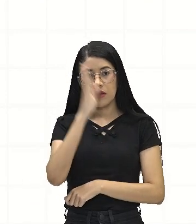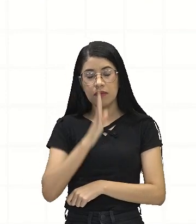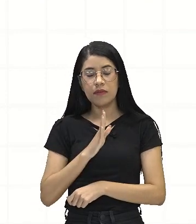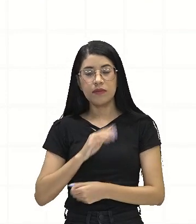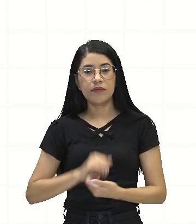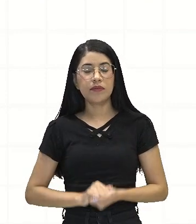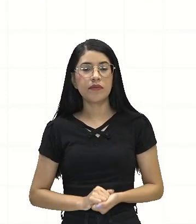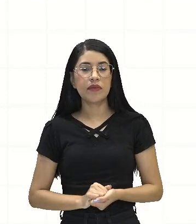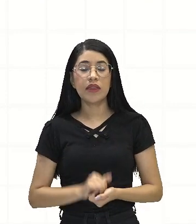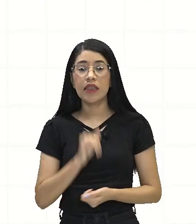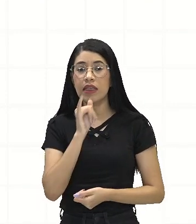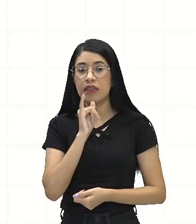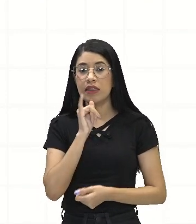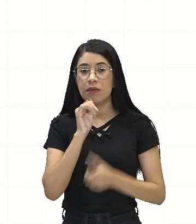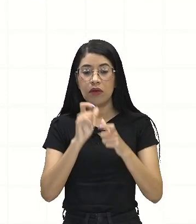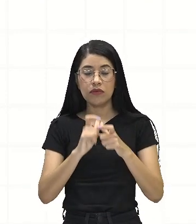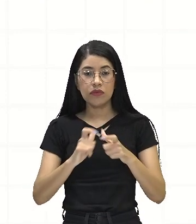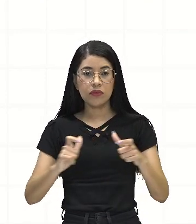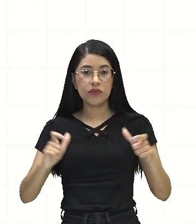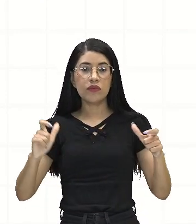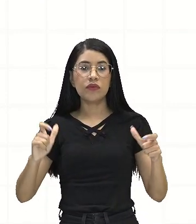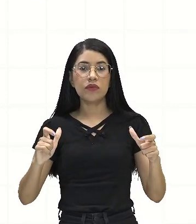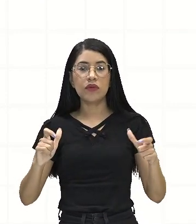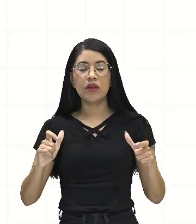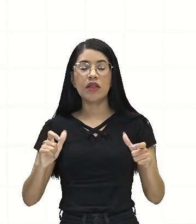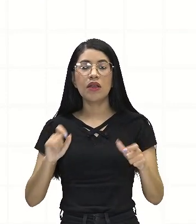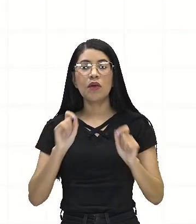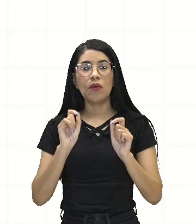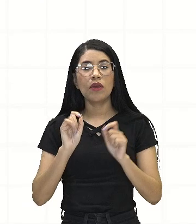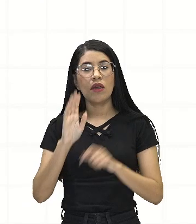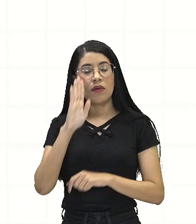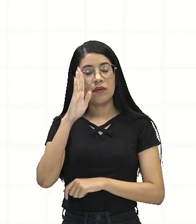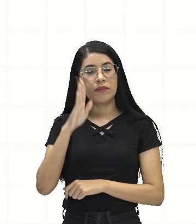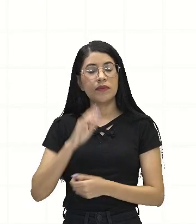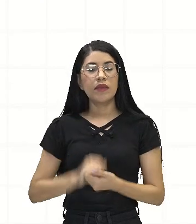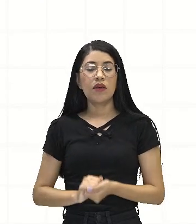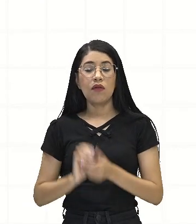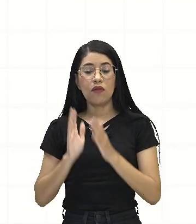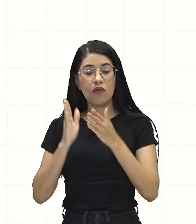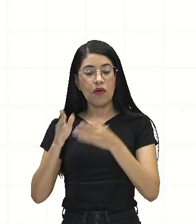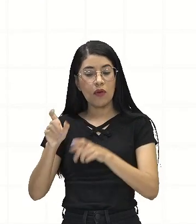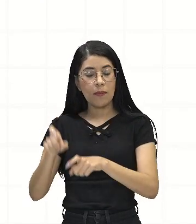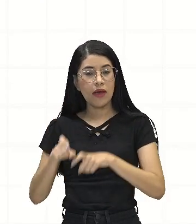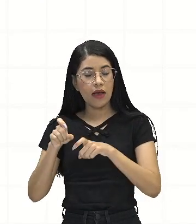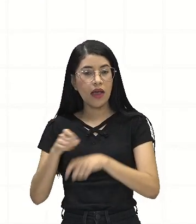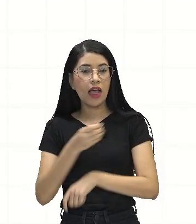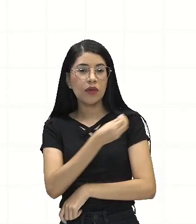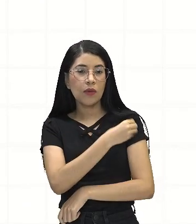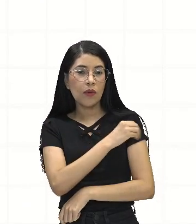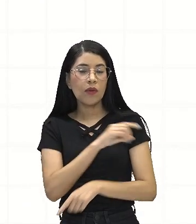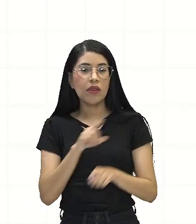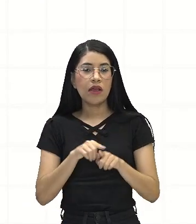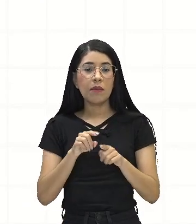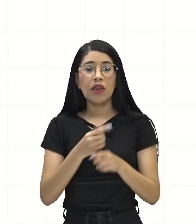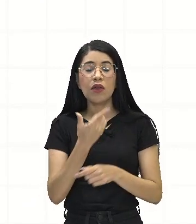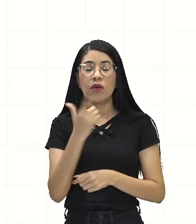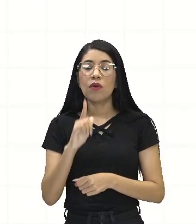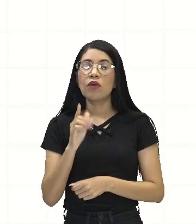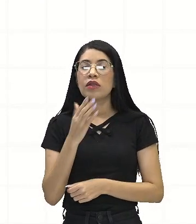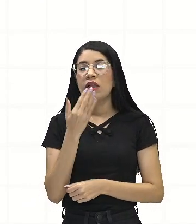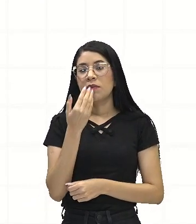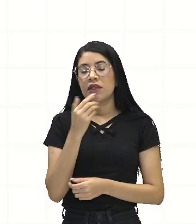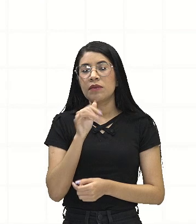a expansão da atividade aqui da monocultura, né, o foco no algodão levou à marginalização de outras culturas